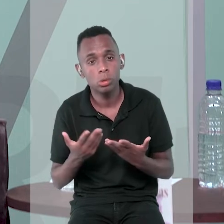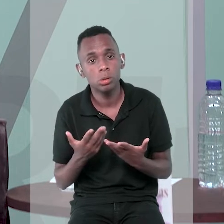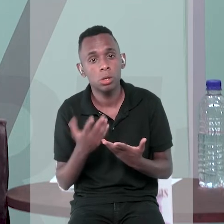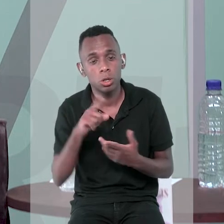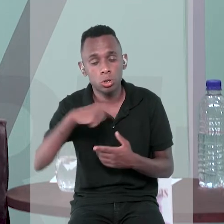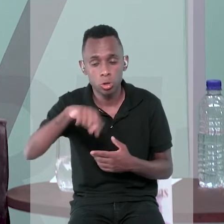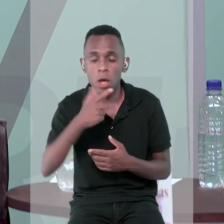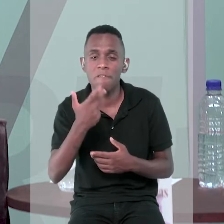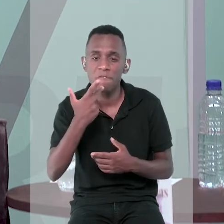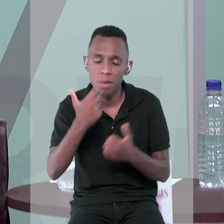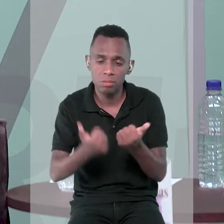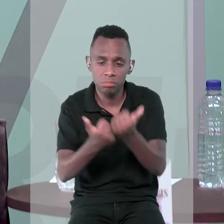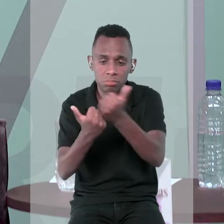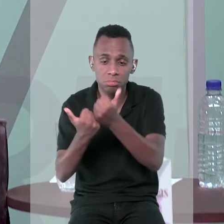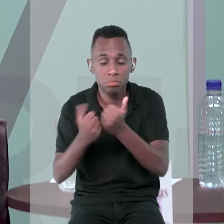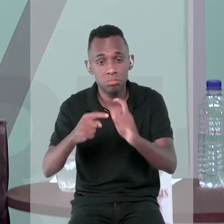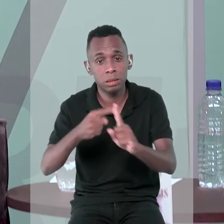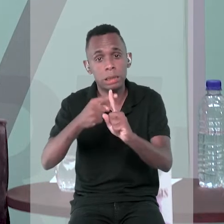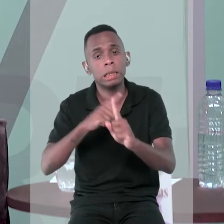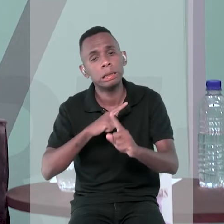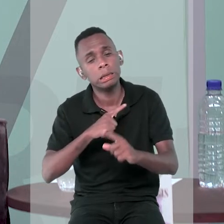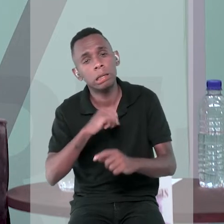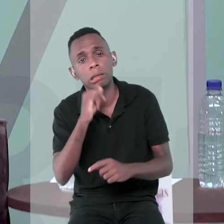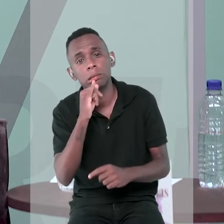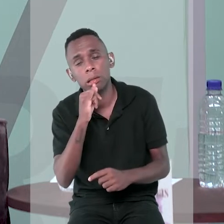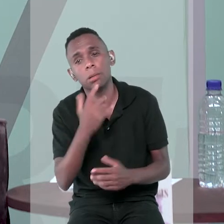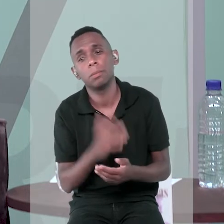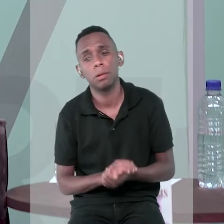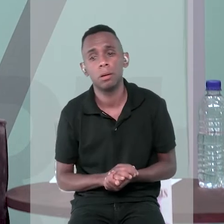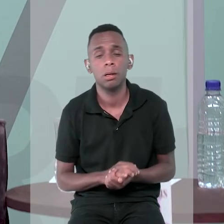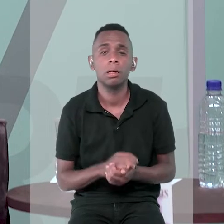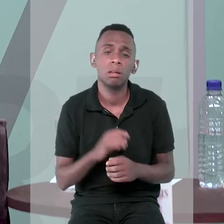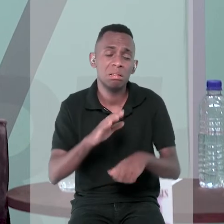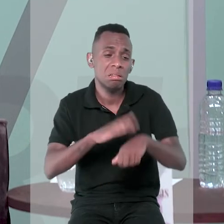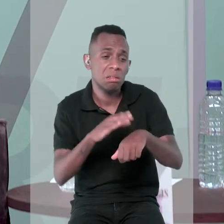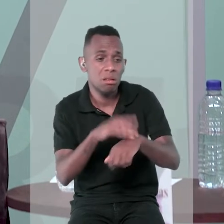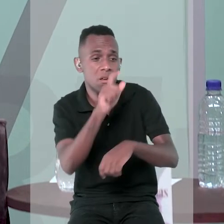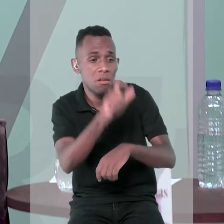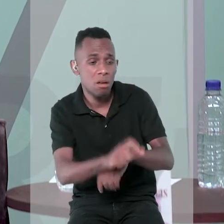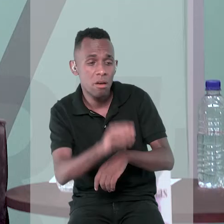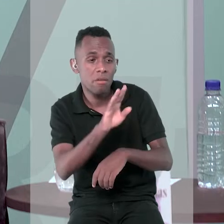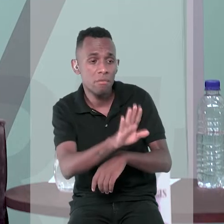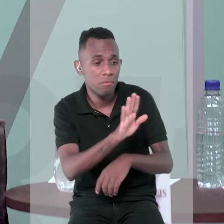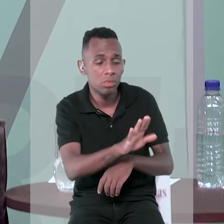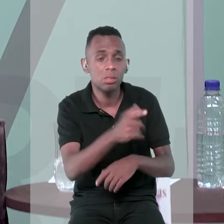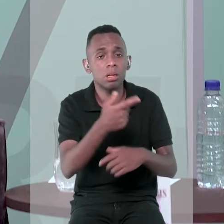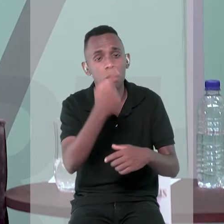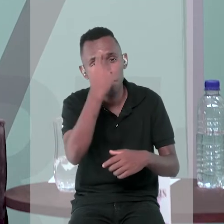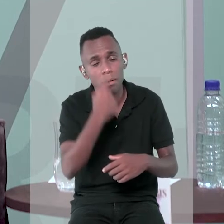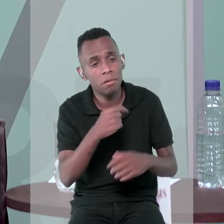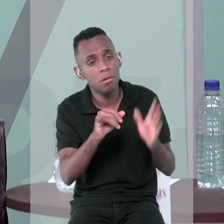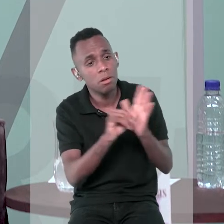falas motivacionais e tudo, tem muito essa coisa de tente ser quem você é, né, seja quem você é. Eu